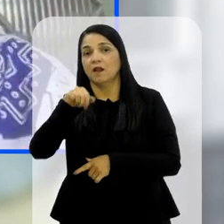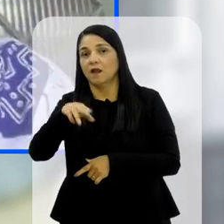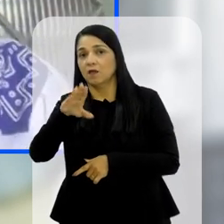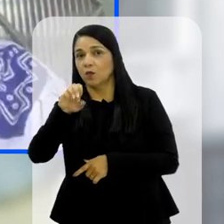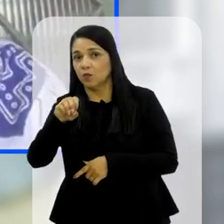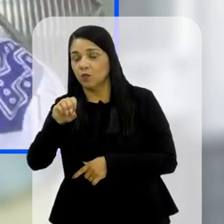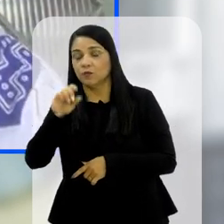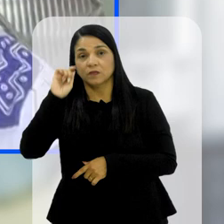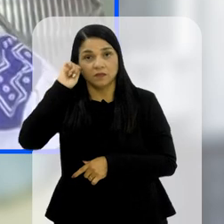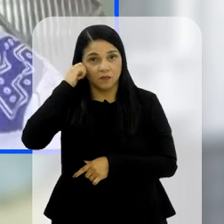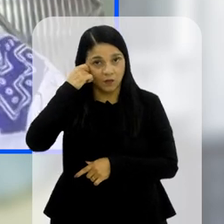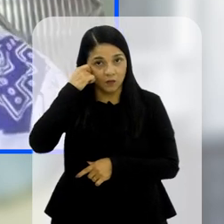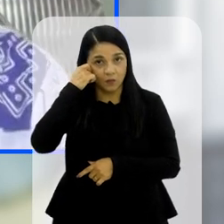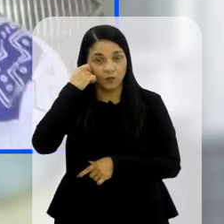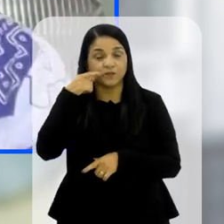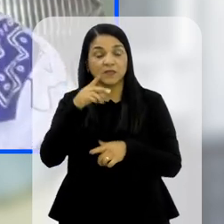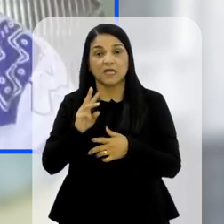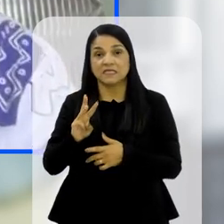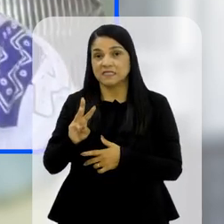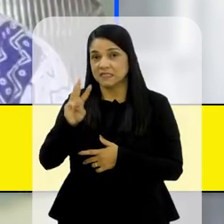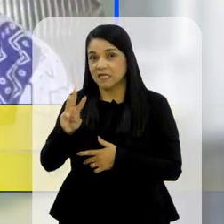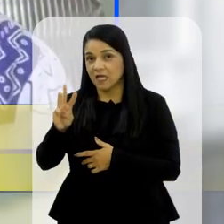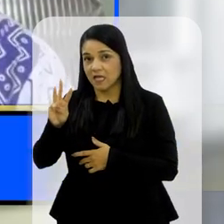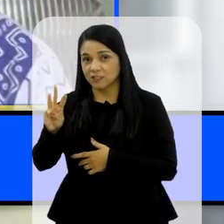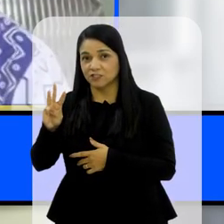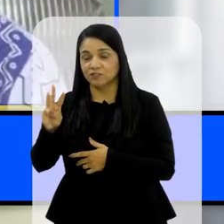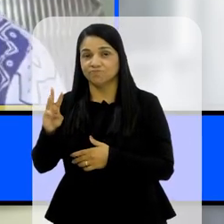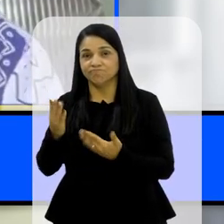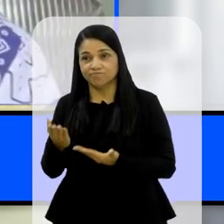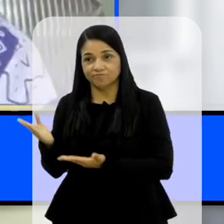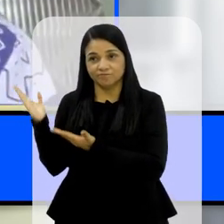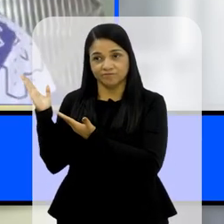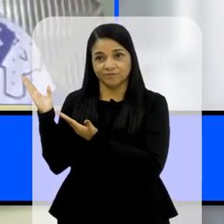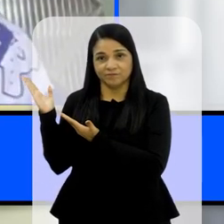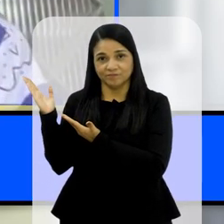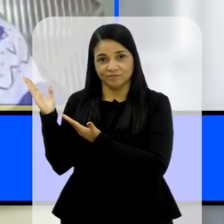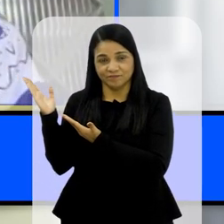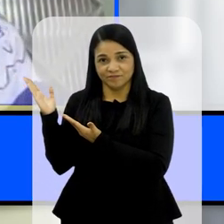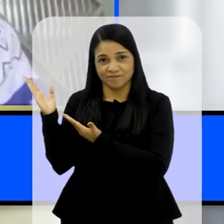Negro, a pessoa tem que ir no site